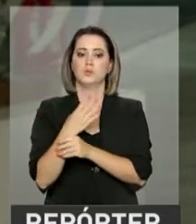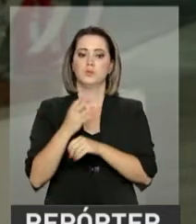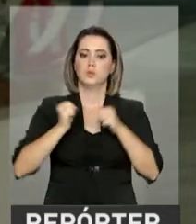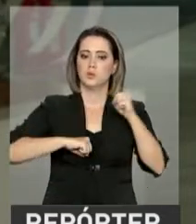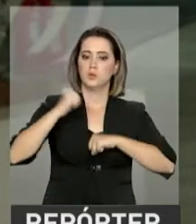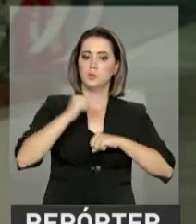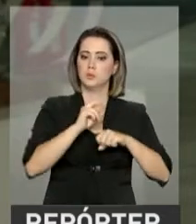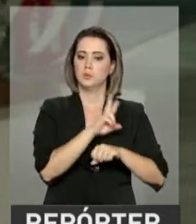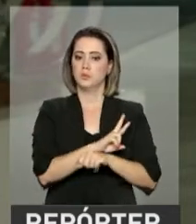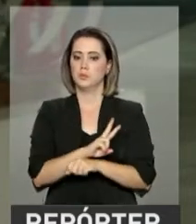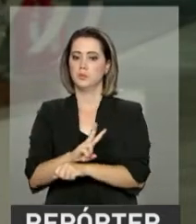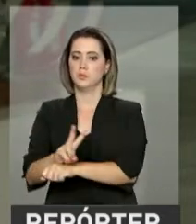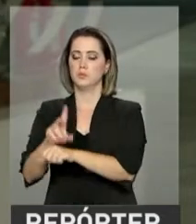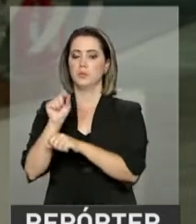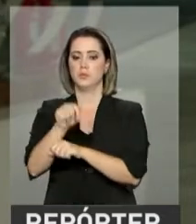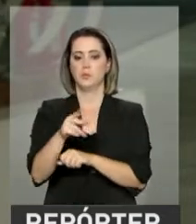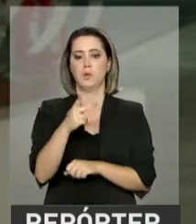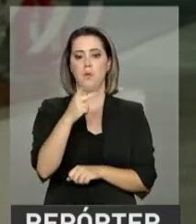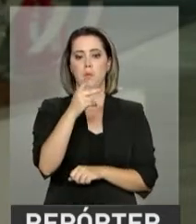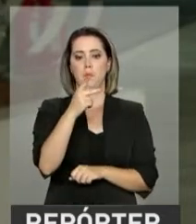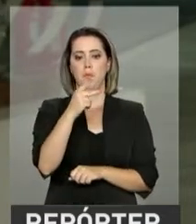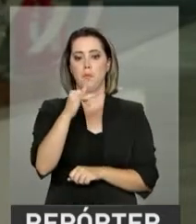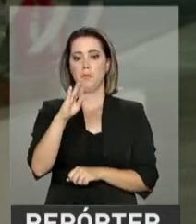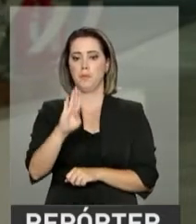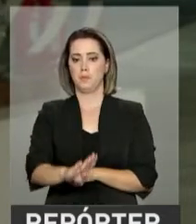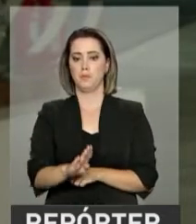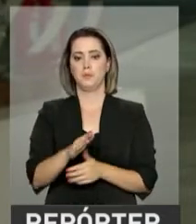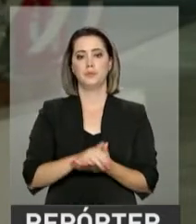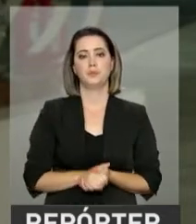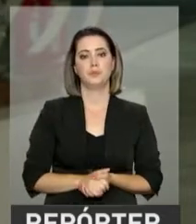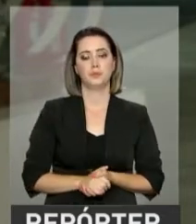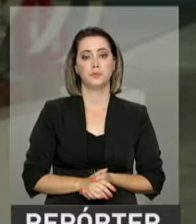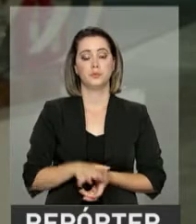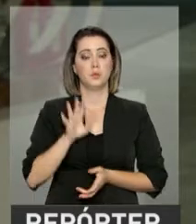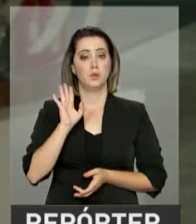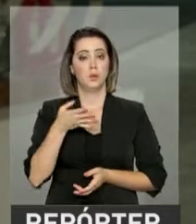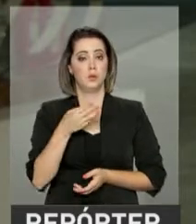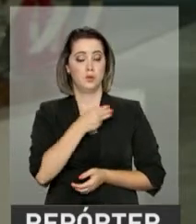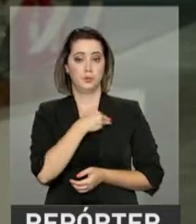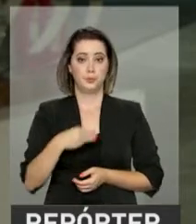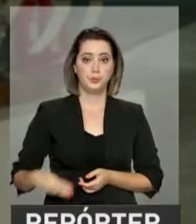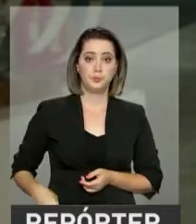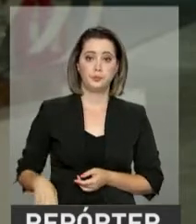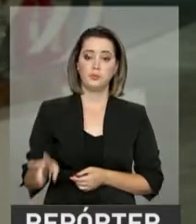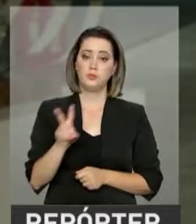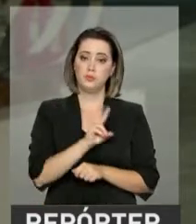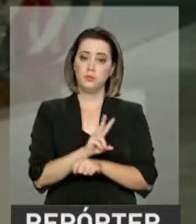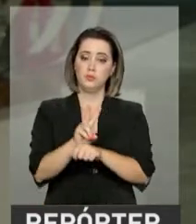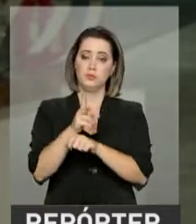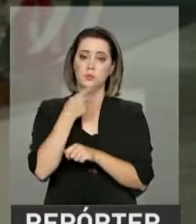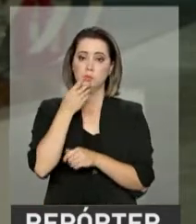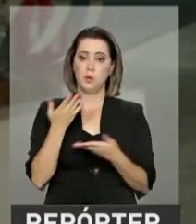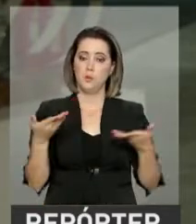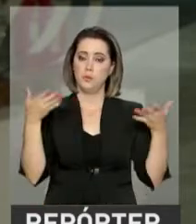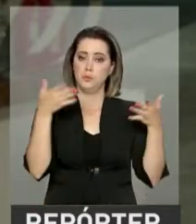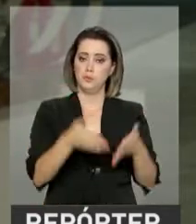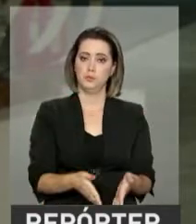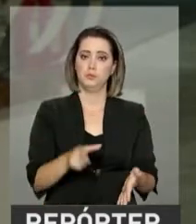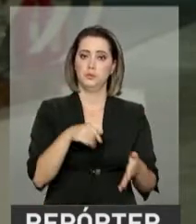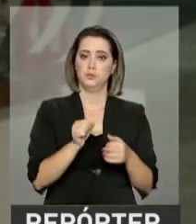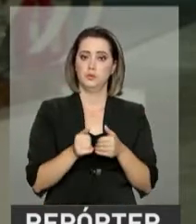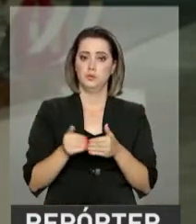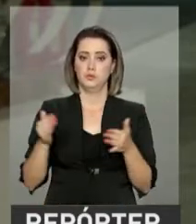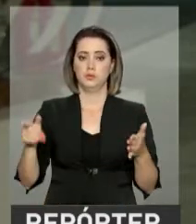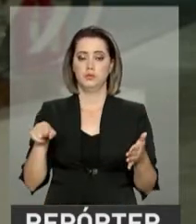de defesa em relação ao pib a economia brasileira já o ministro da defesa como eu disse antes participou da inauguração